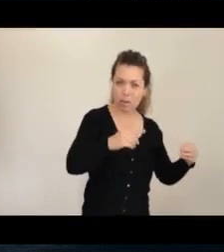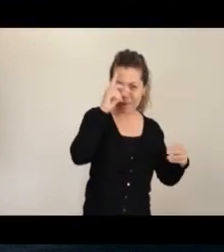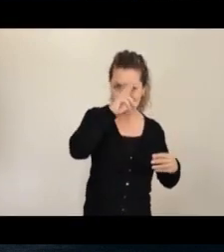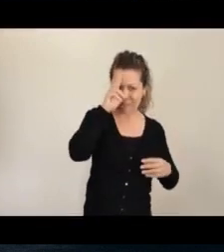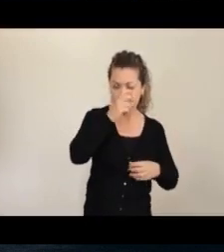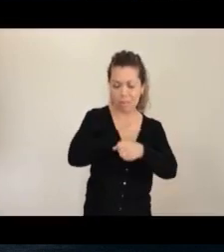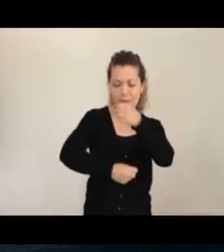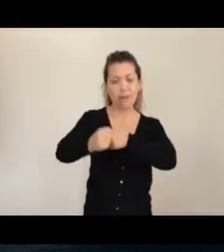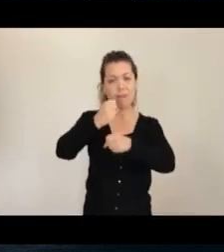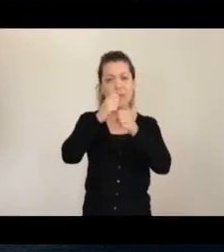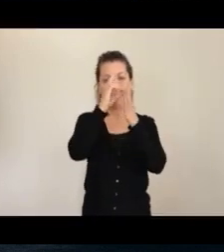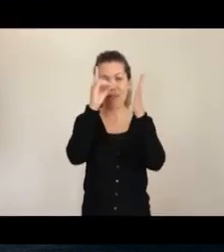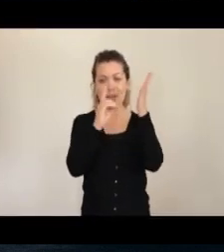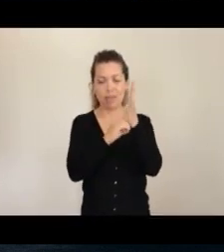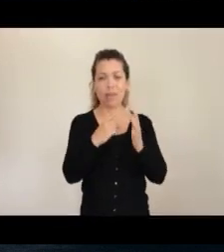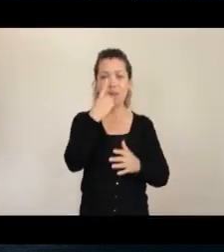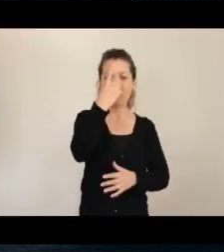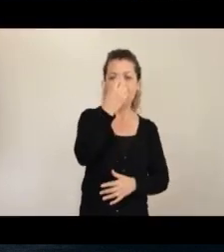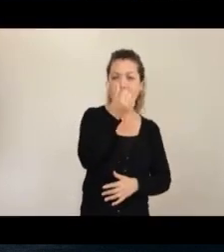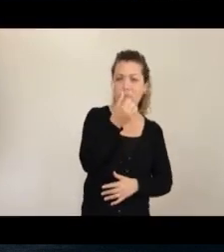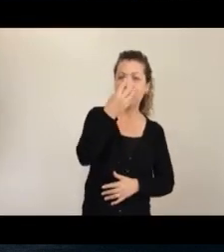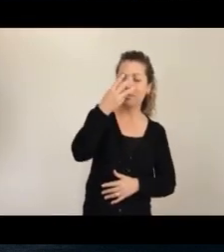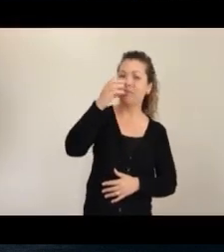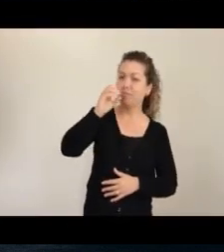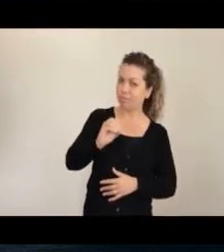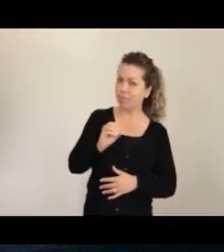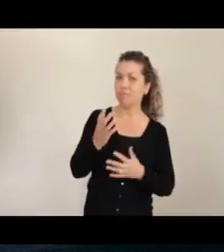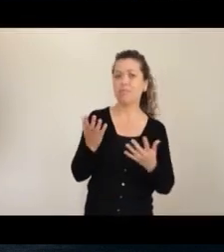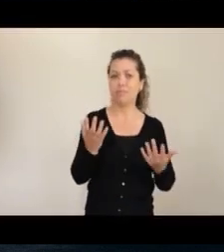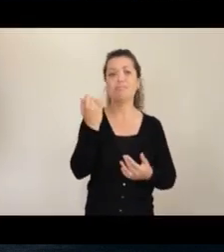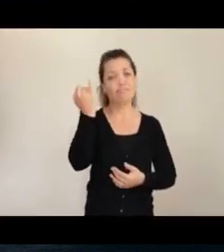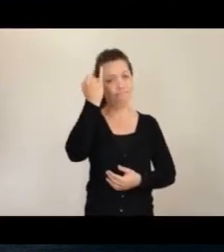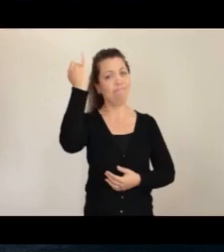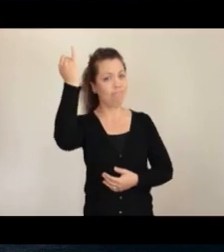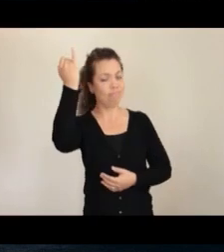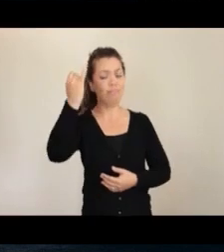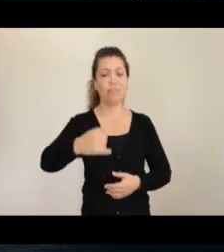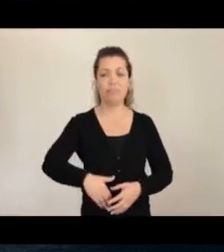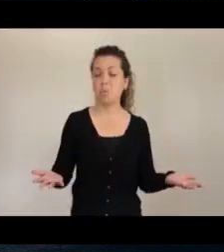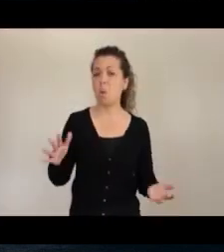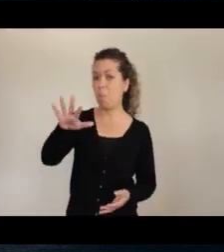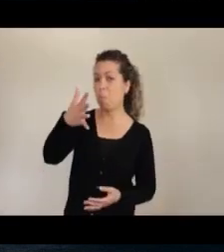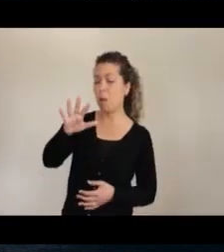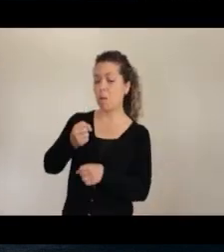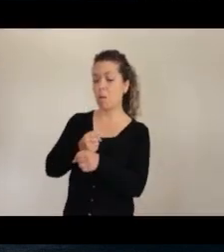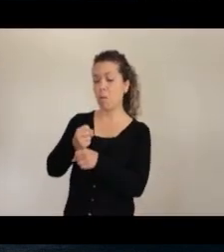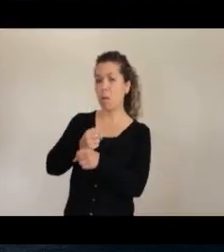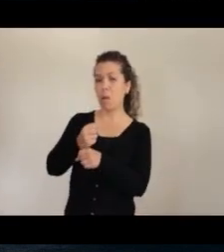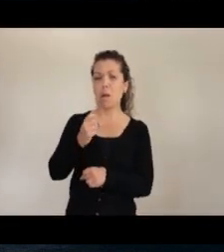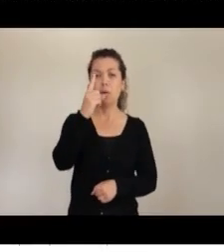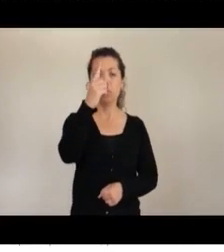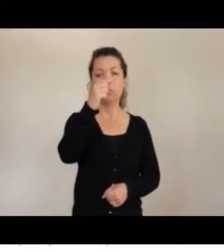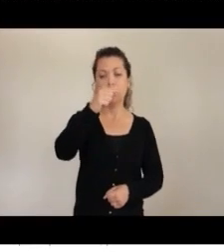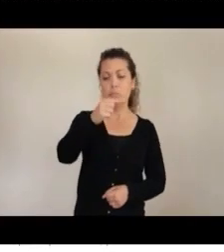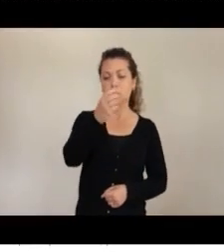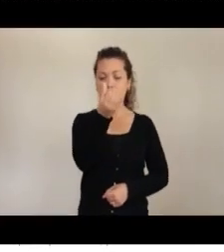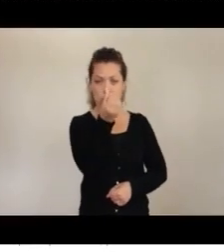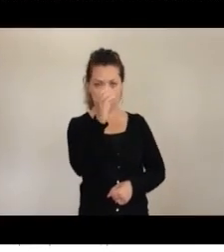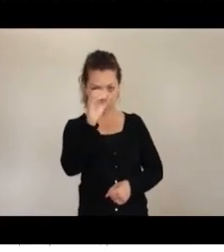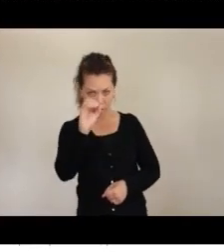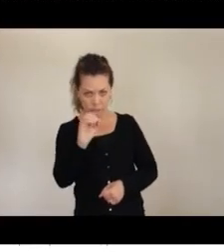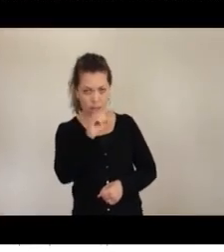2 pontos, um na beira de braço de mar e o outro frente ao rio, estavam próximos das barras do rio Ribeira e do próprio